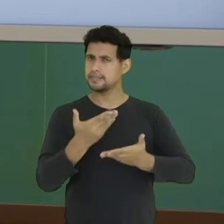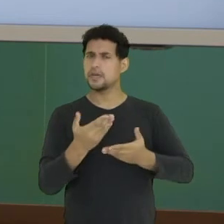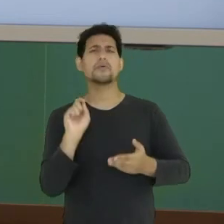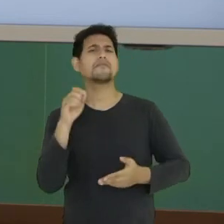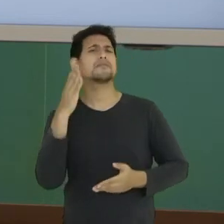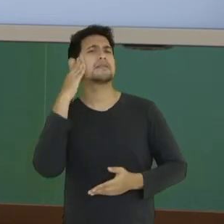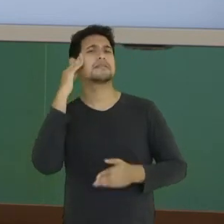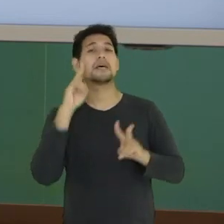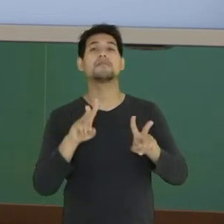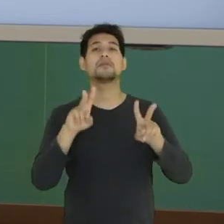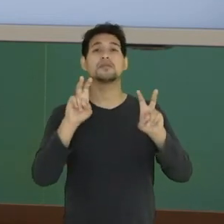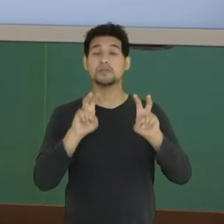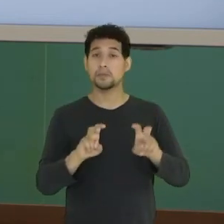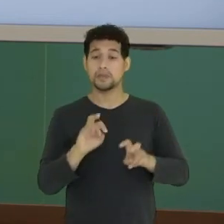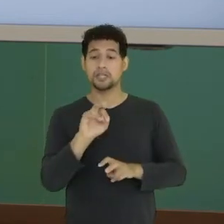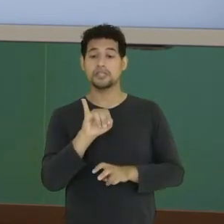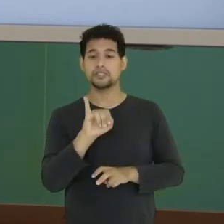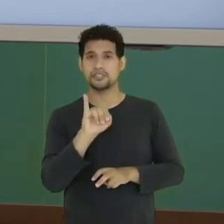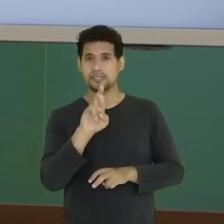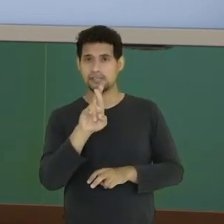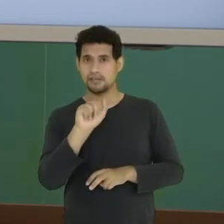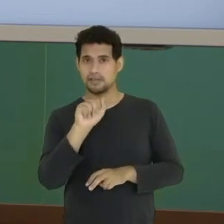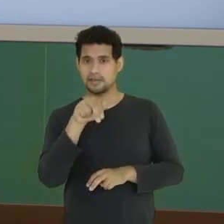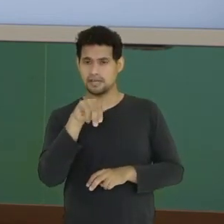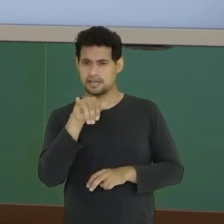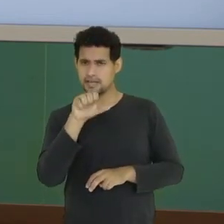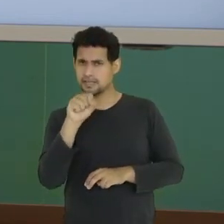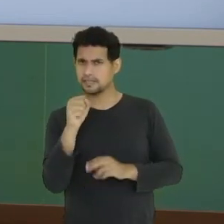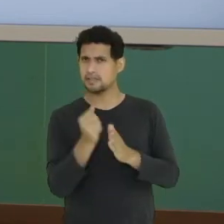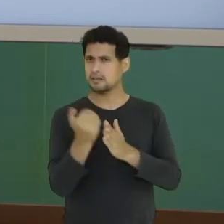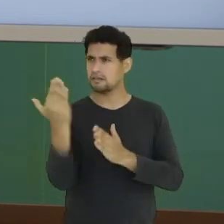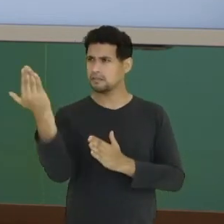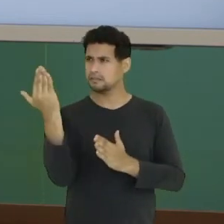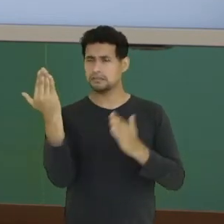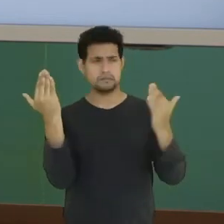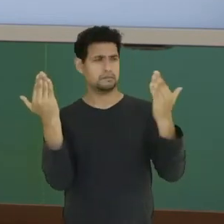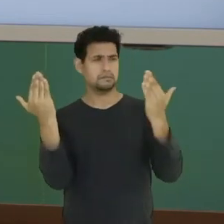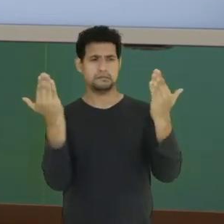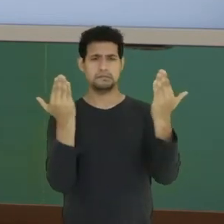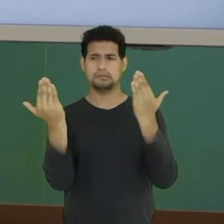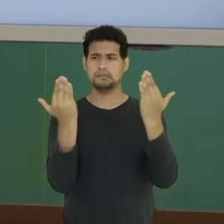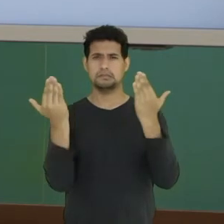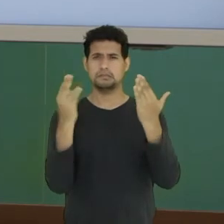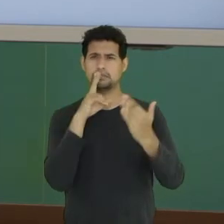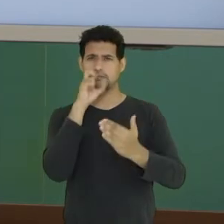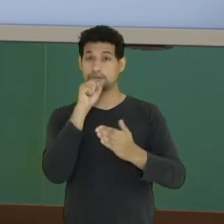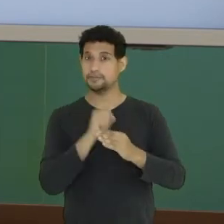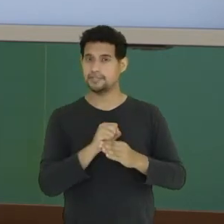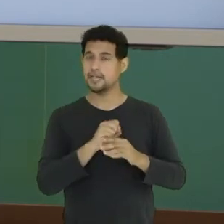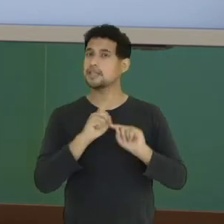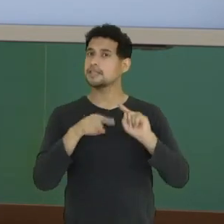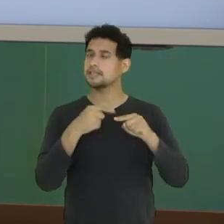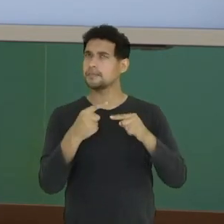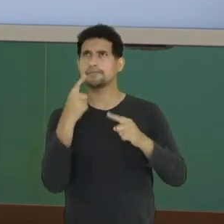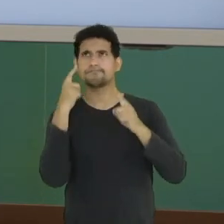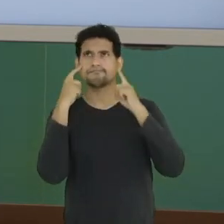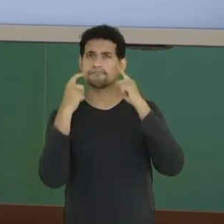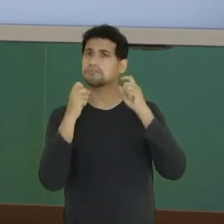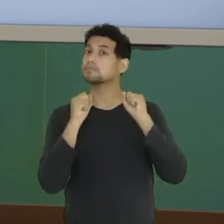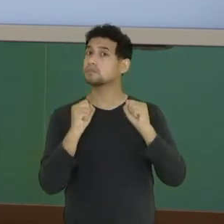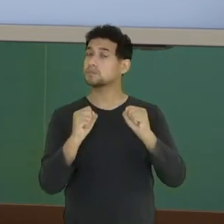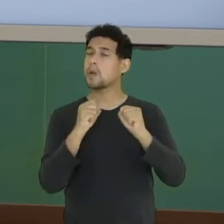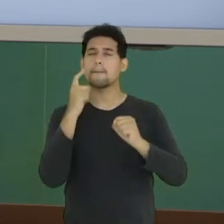sabe sobre as tiranias, compare as duas concepções de poder e aí tire as suas